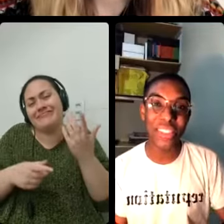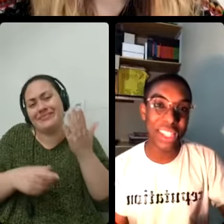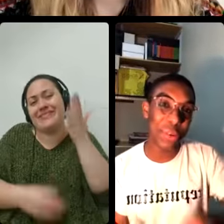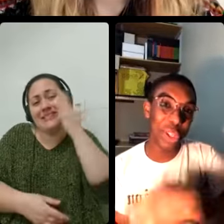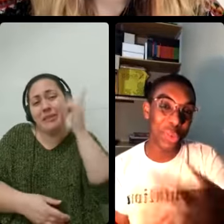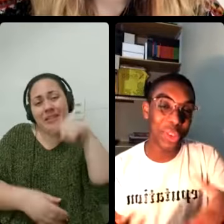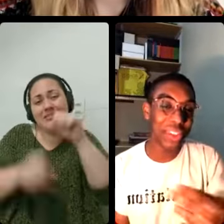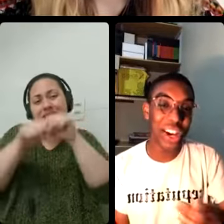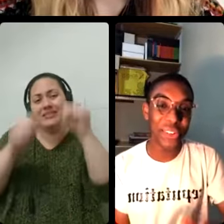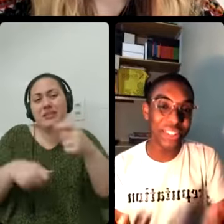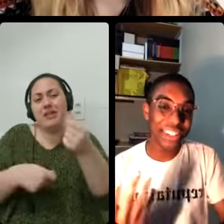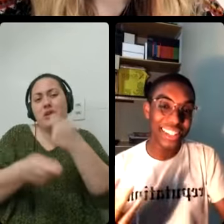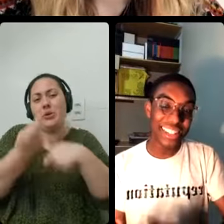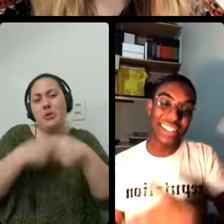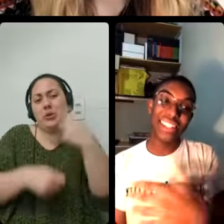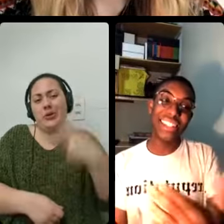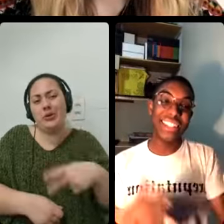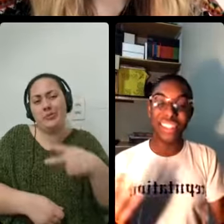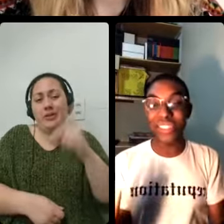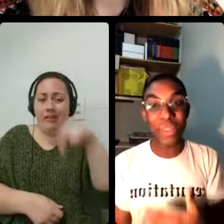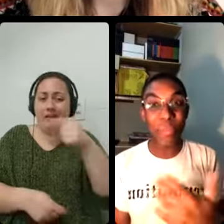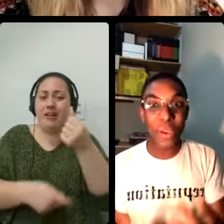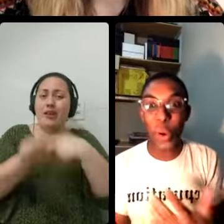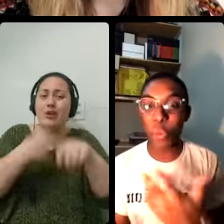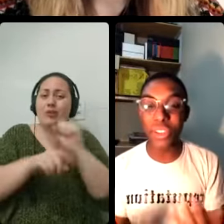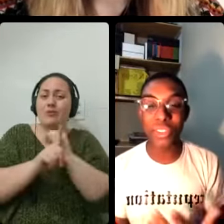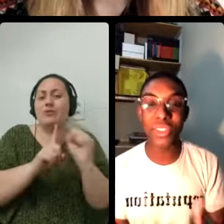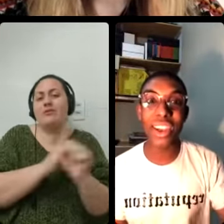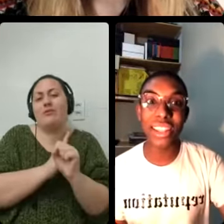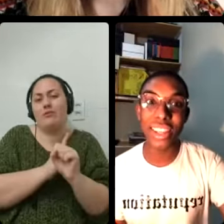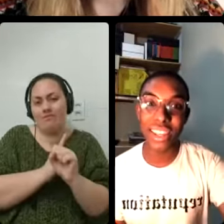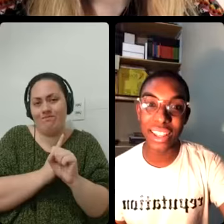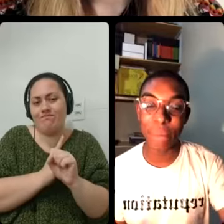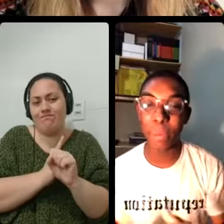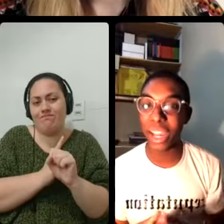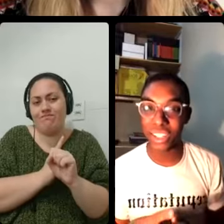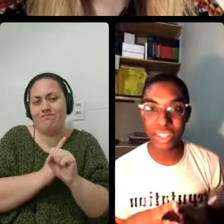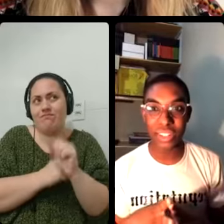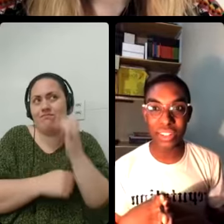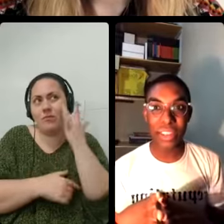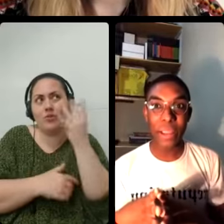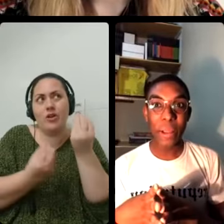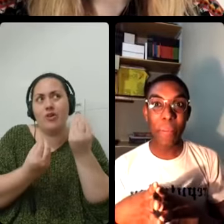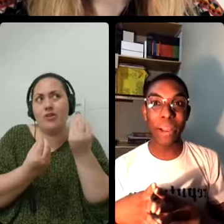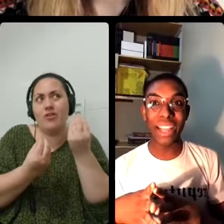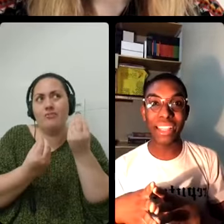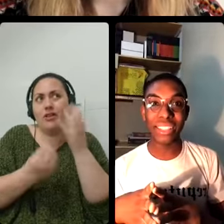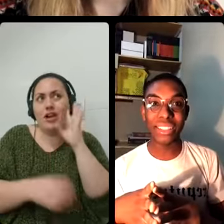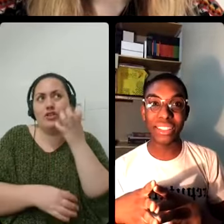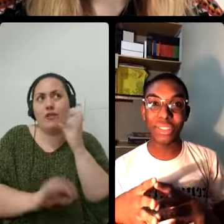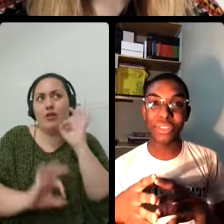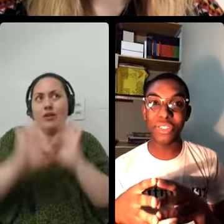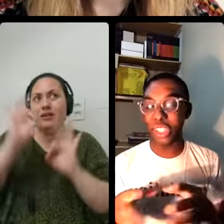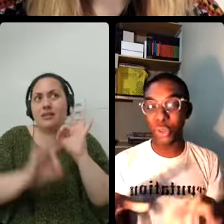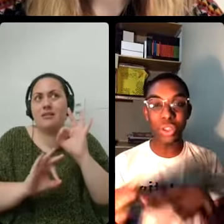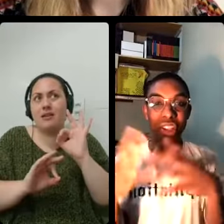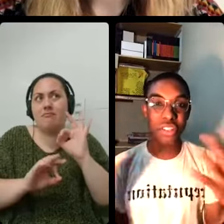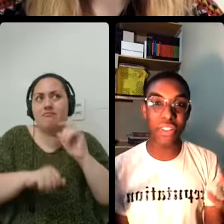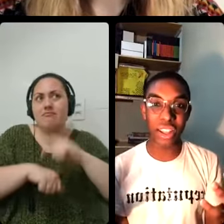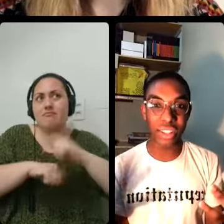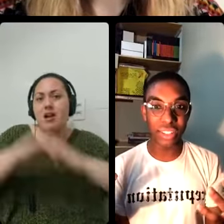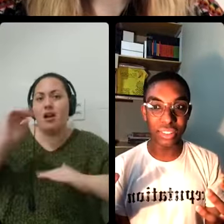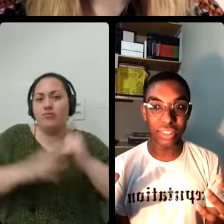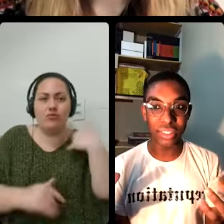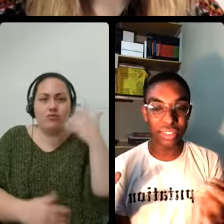Que é um sistema econômico social. E eu não sei bem como isso se organizaria na prática, mas no fim, tudo que a